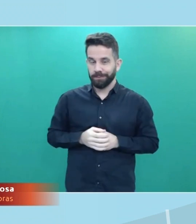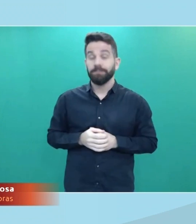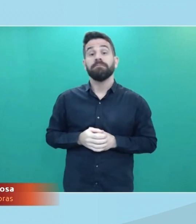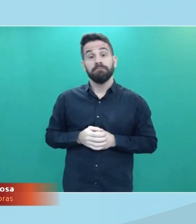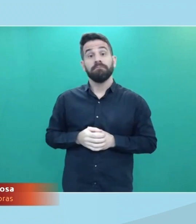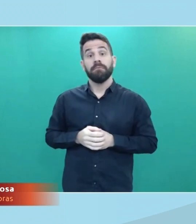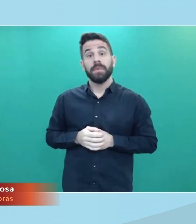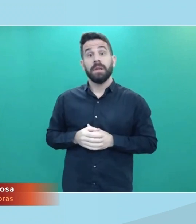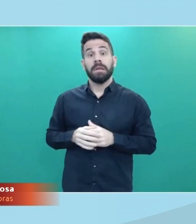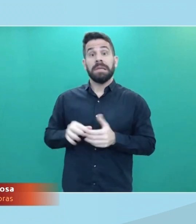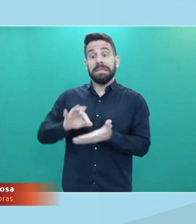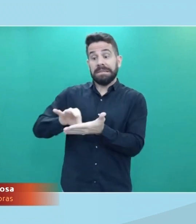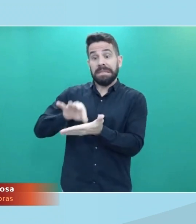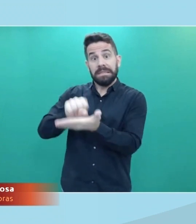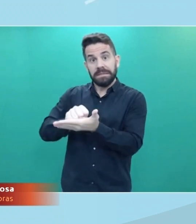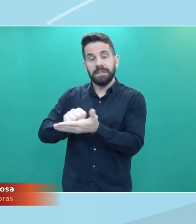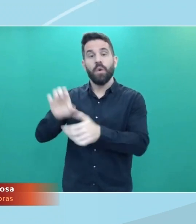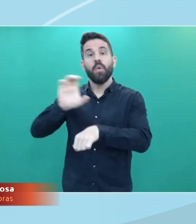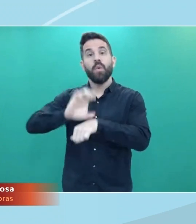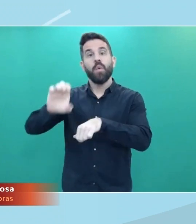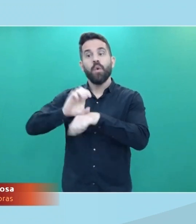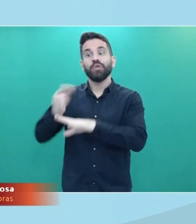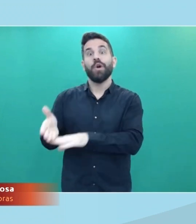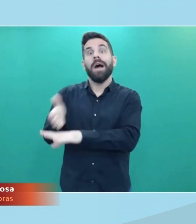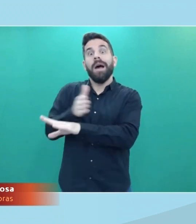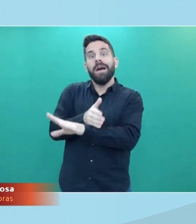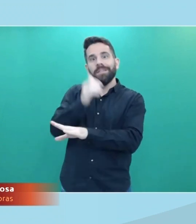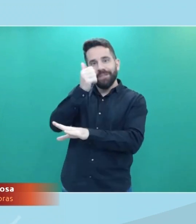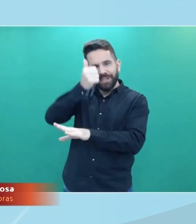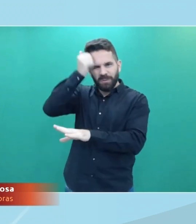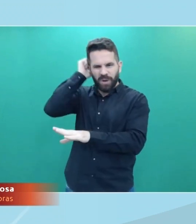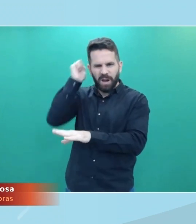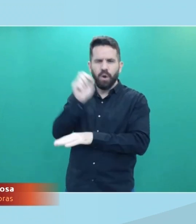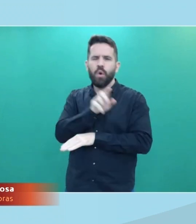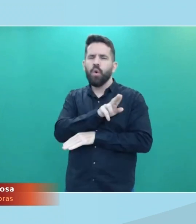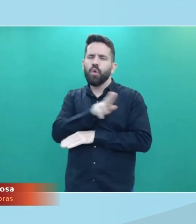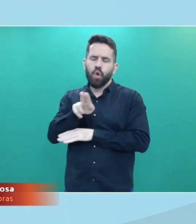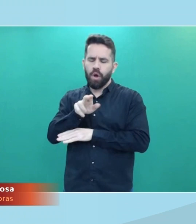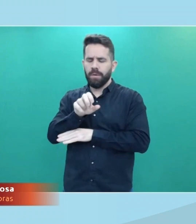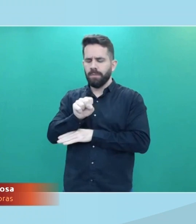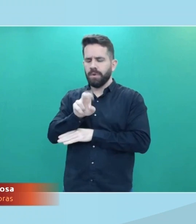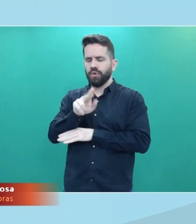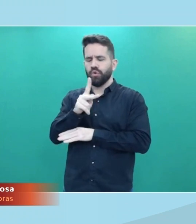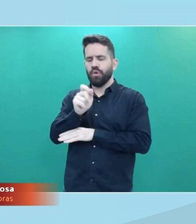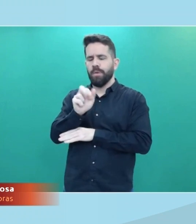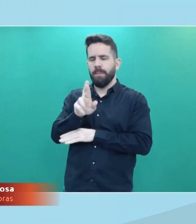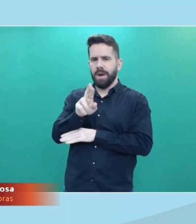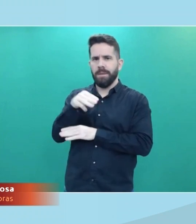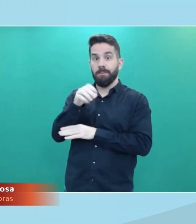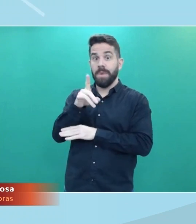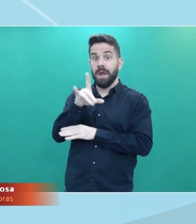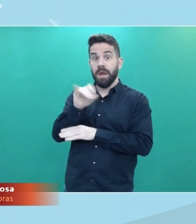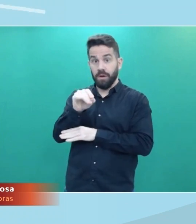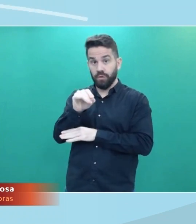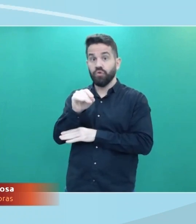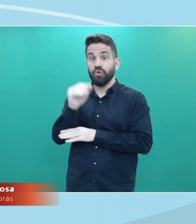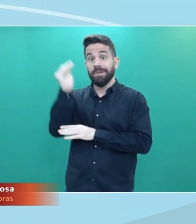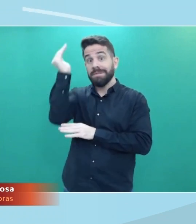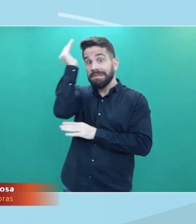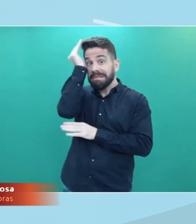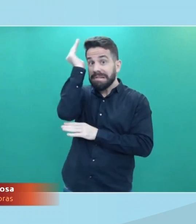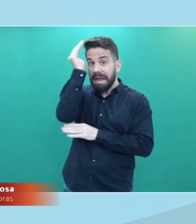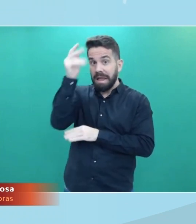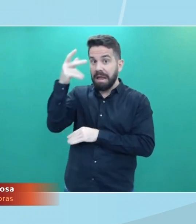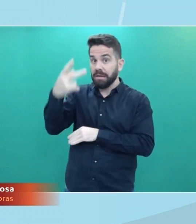cursinho pré-vestibular, o Supermédio do SESC Goiás, estão abertas. E eu vou te dar